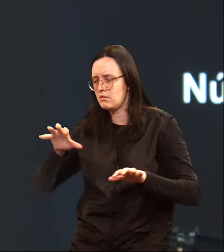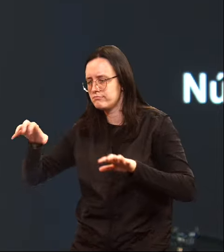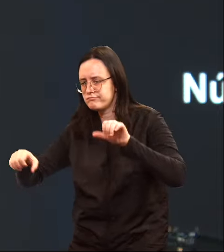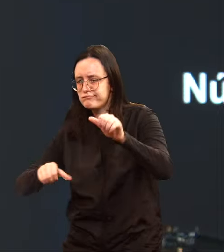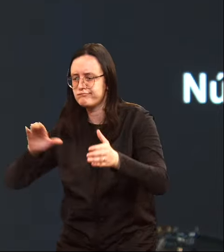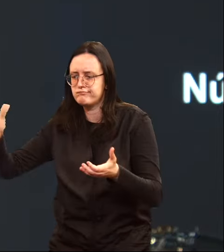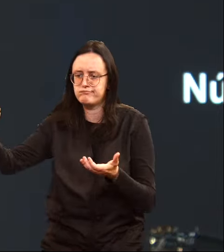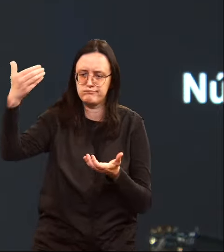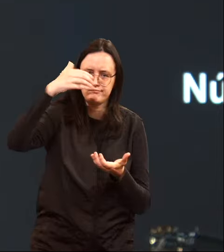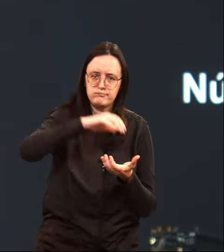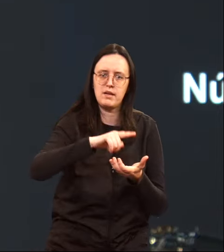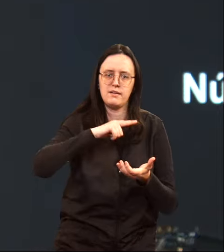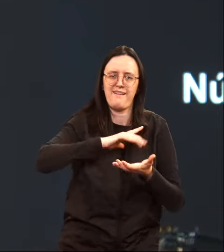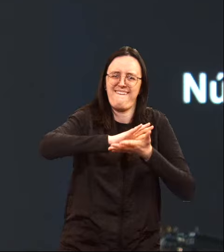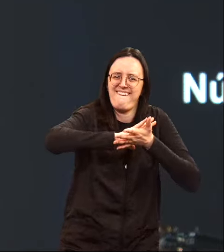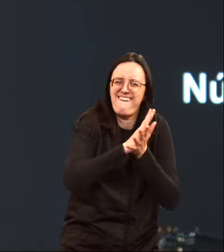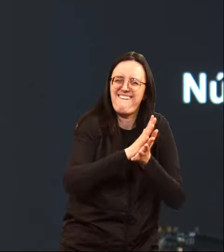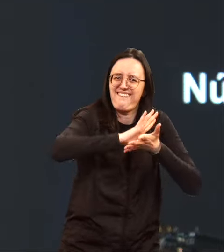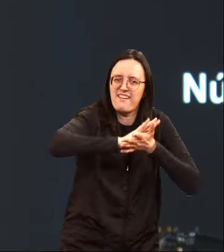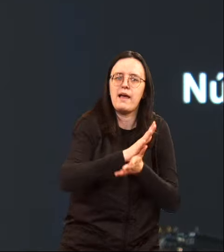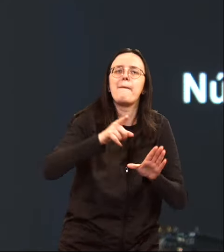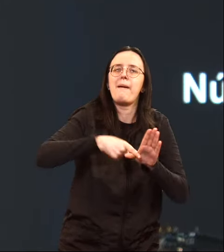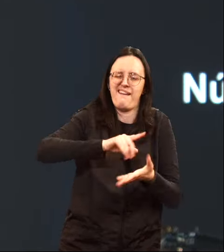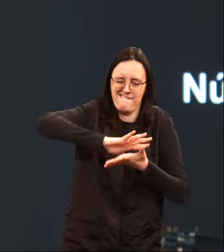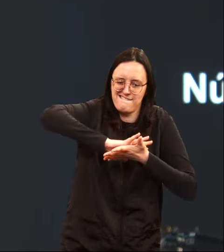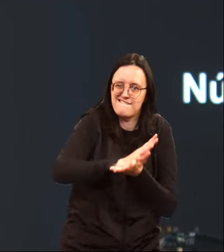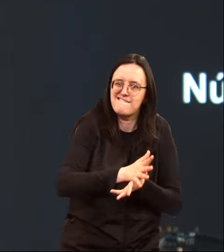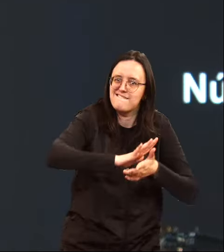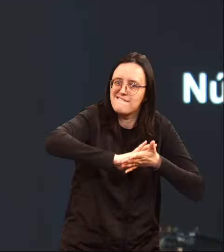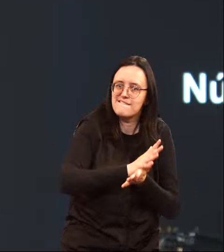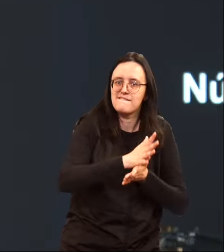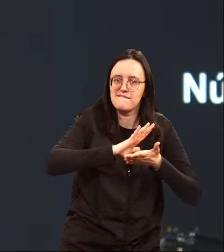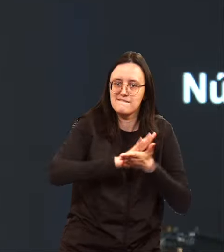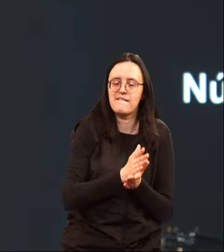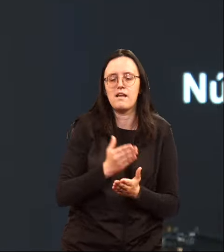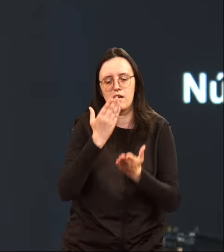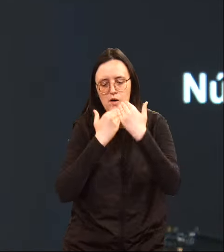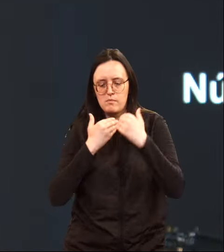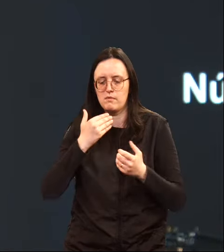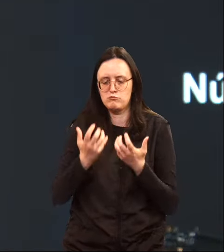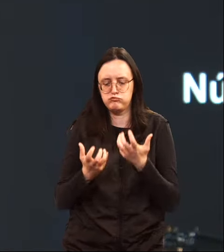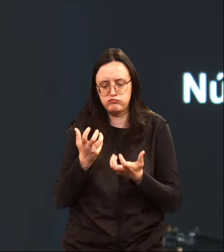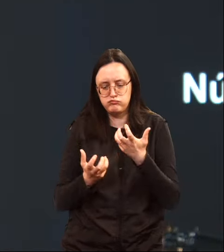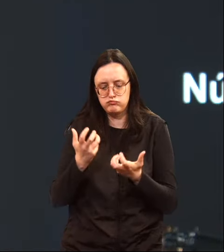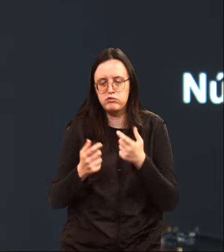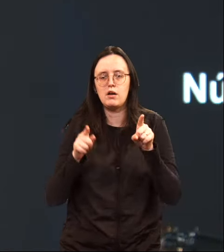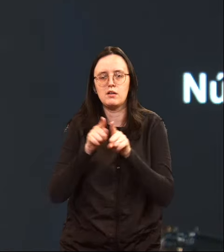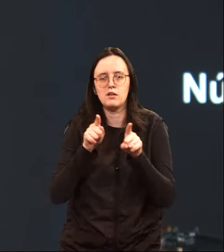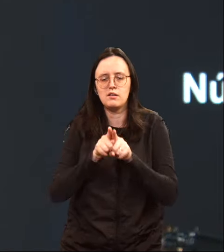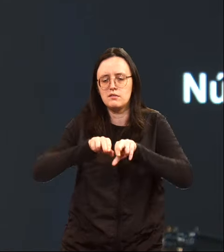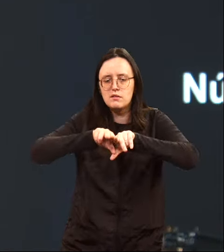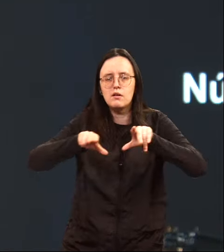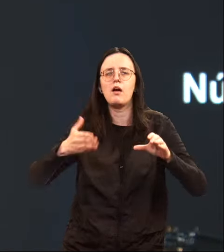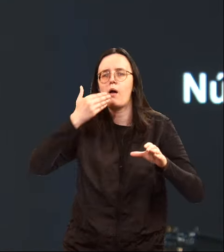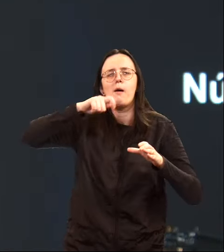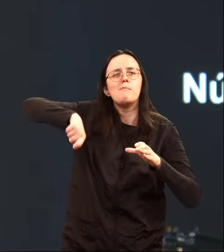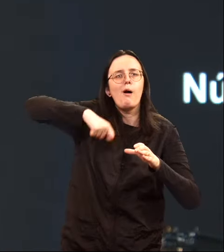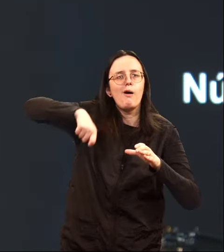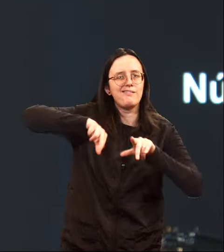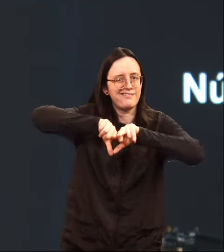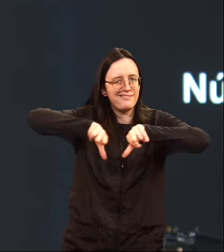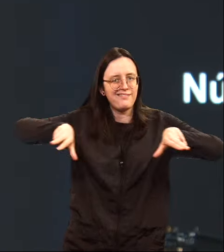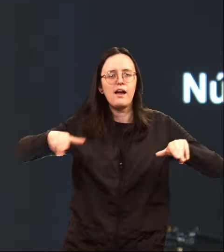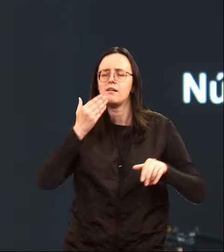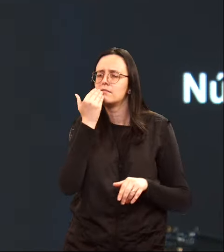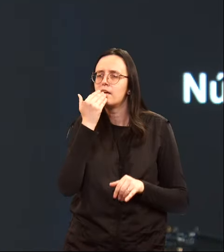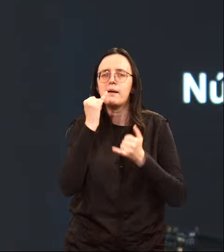O moinha um grau e o pisava, e em panelas o cozia e dele fazia bolos. O seu sabor era como